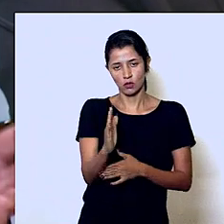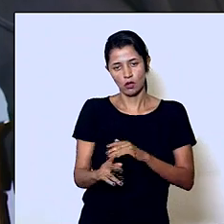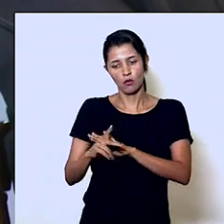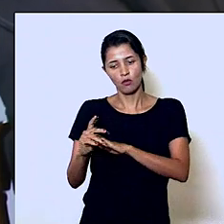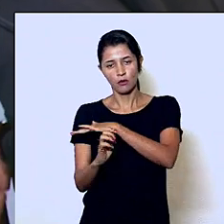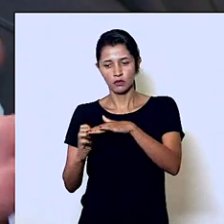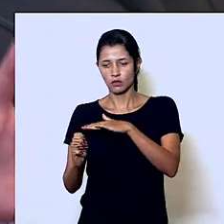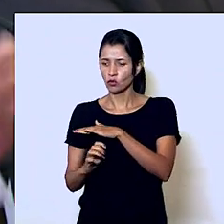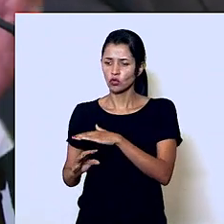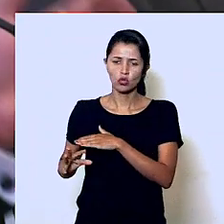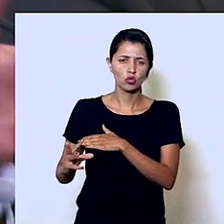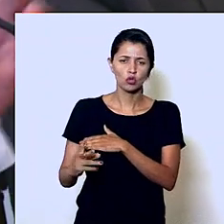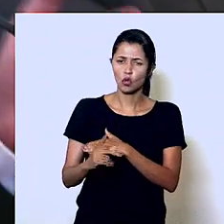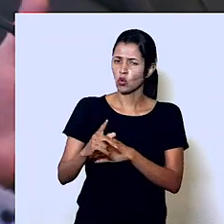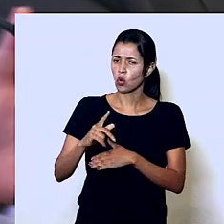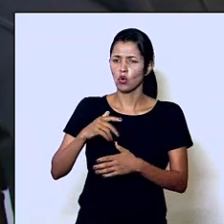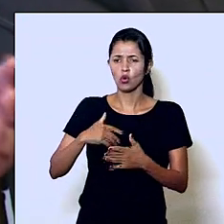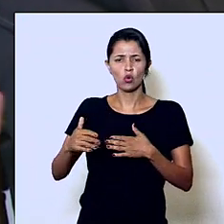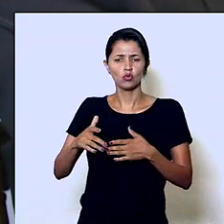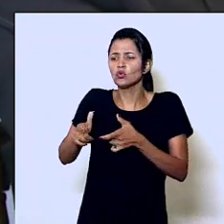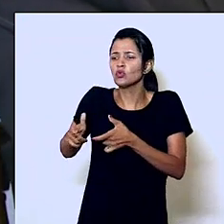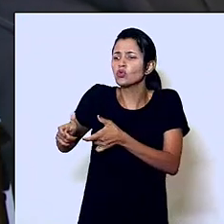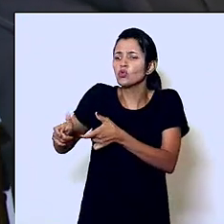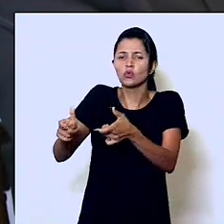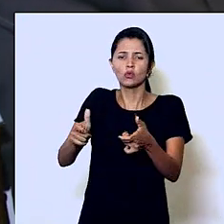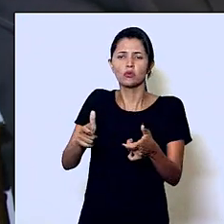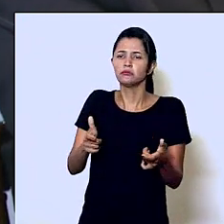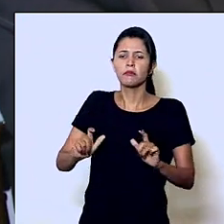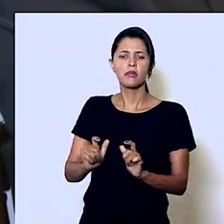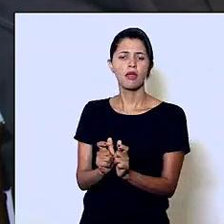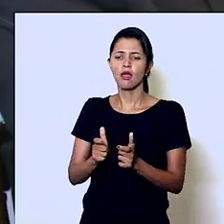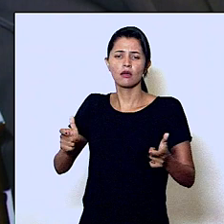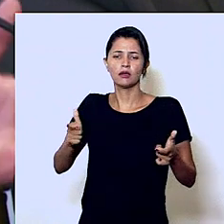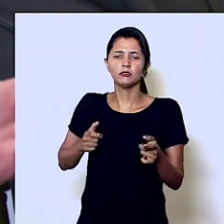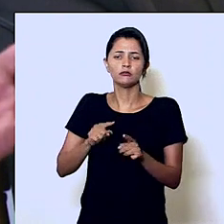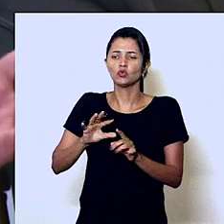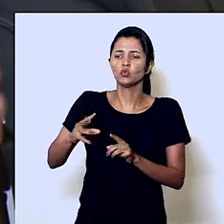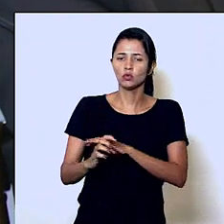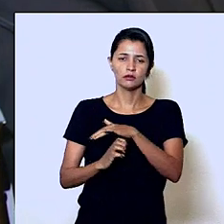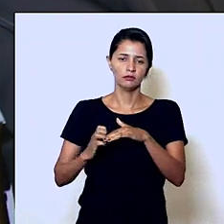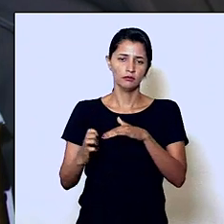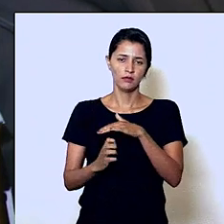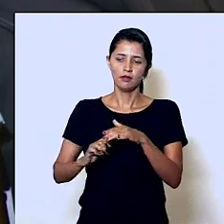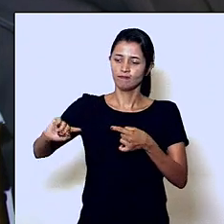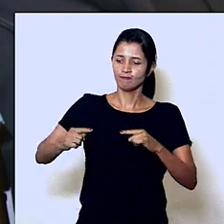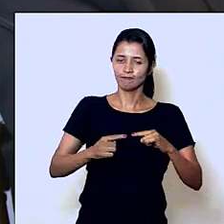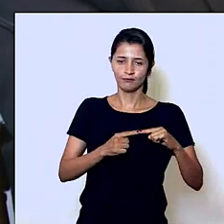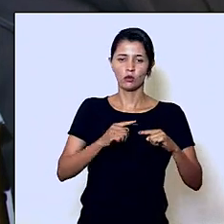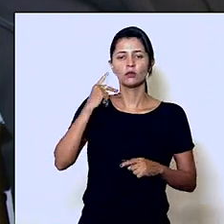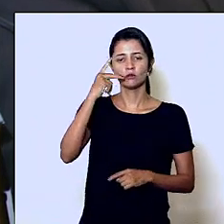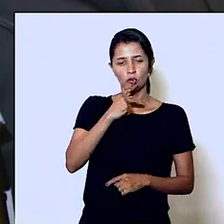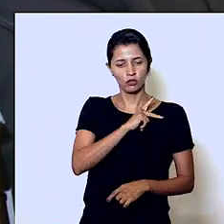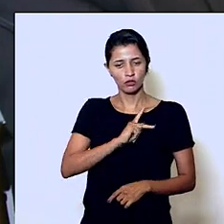os portes, né, grandes, médios, pequenos, microempresários, alinhada com as políticas públicas,